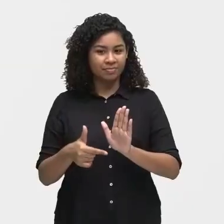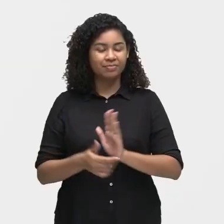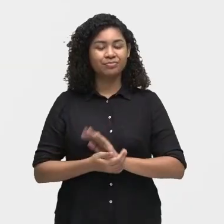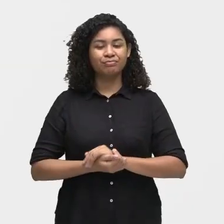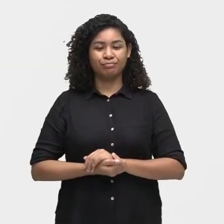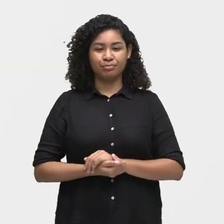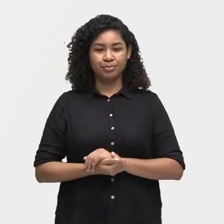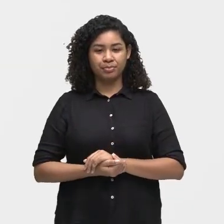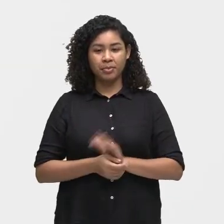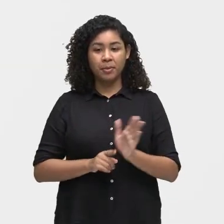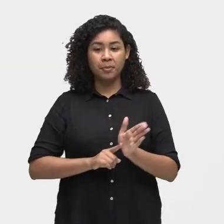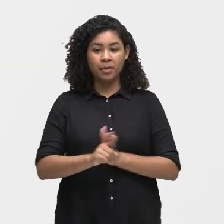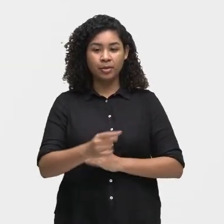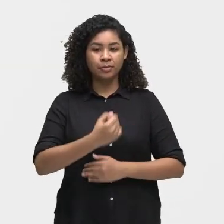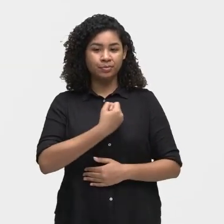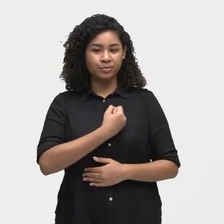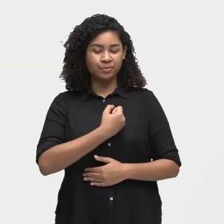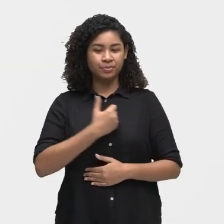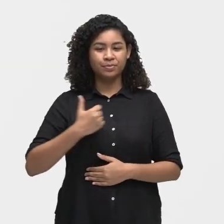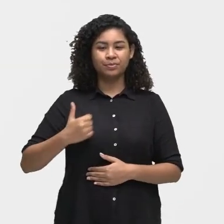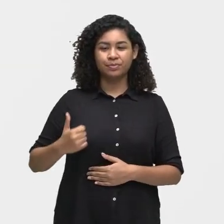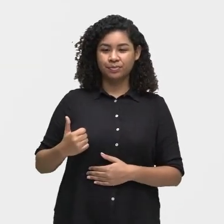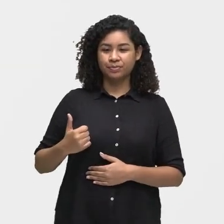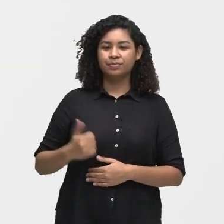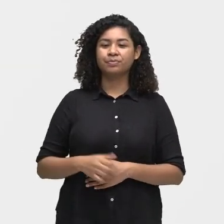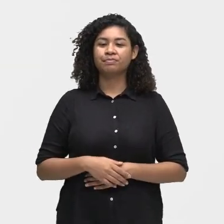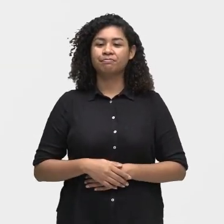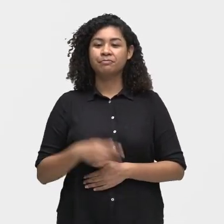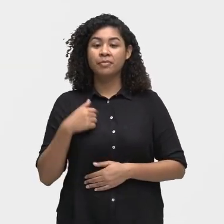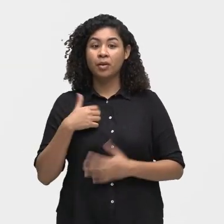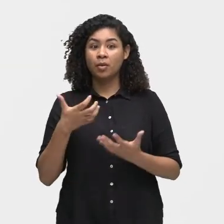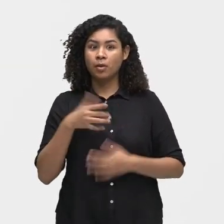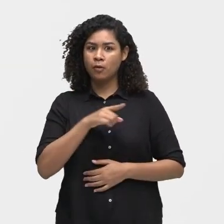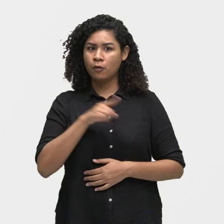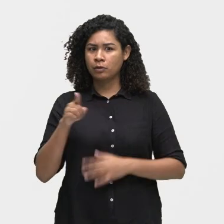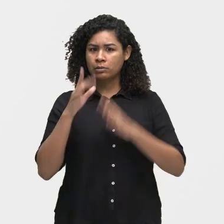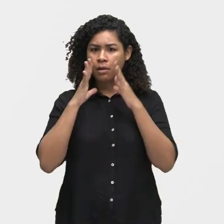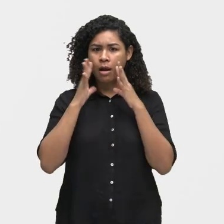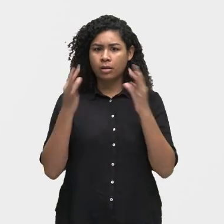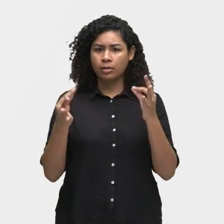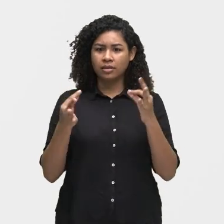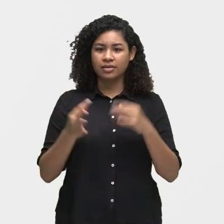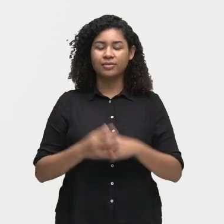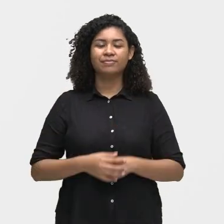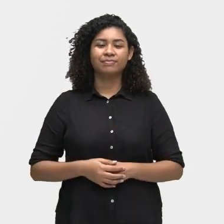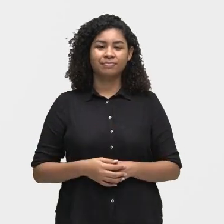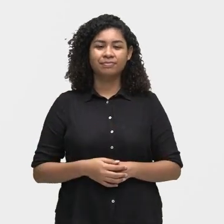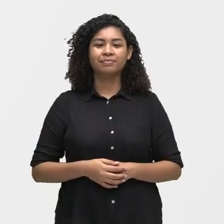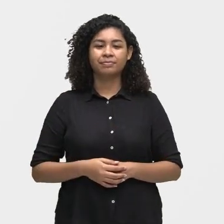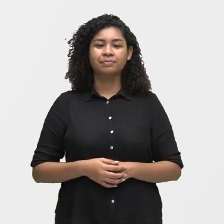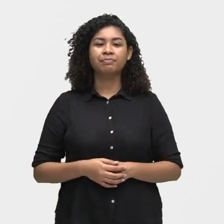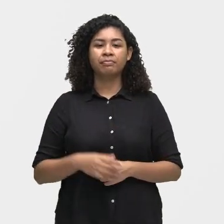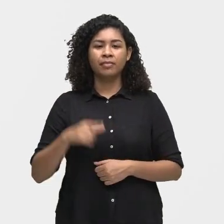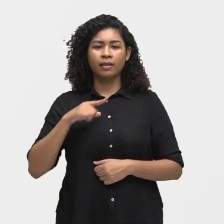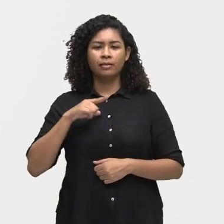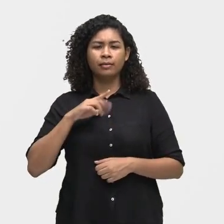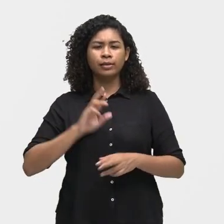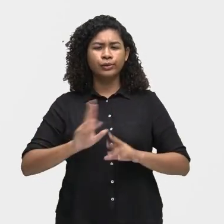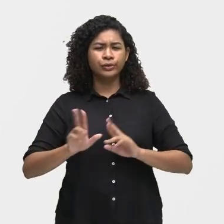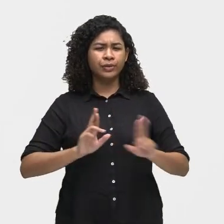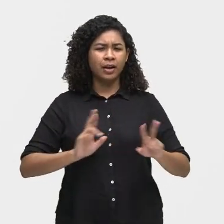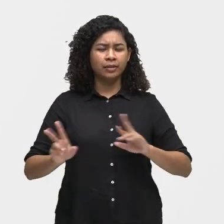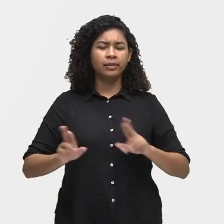questão número 1, eu quero que você olhe com muita atenção. Qual é a diferença entre as religiões politeístas e